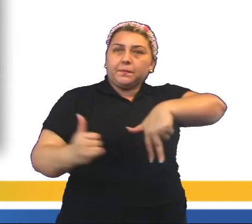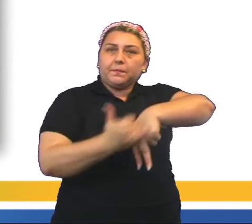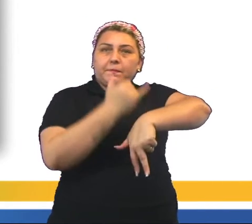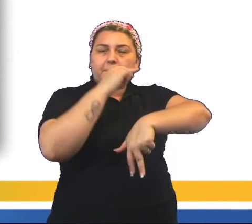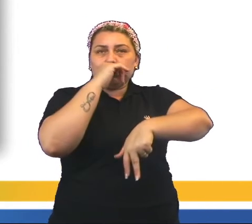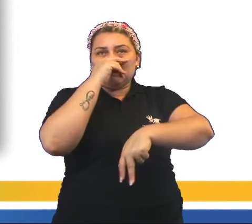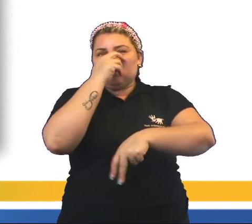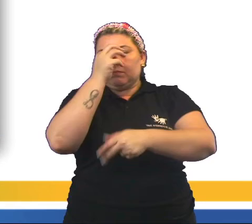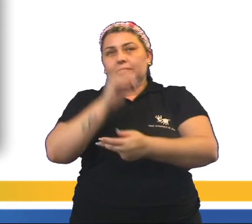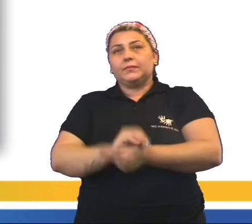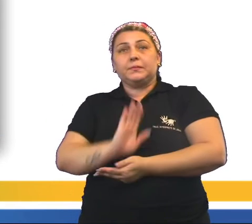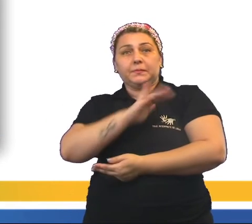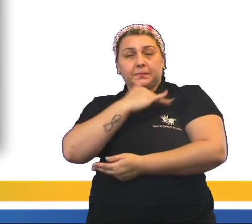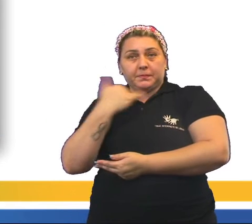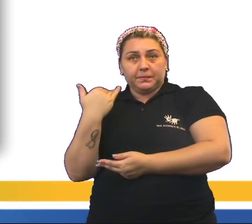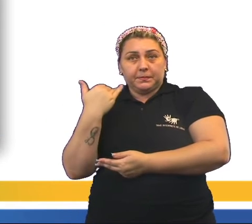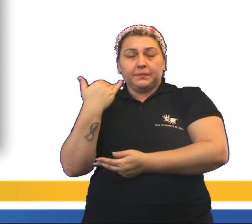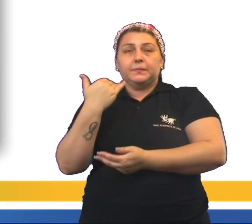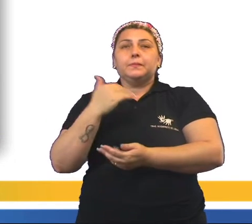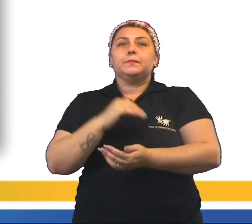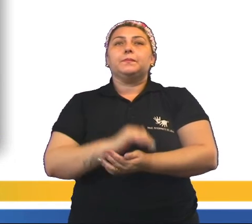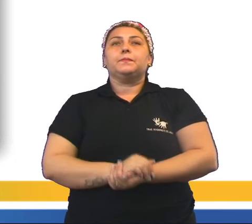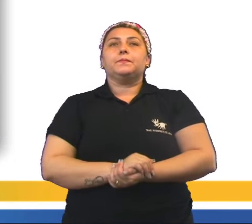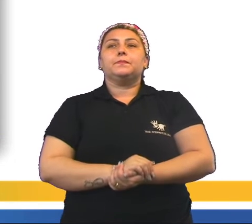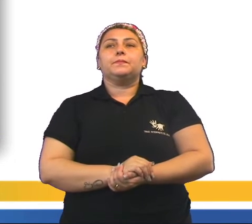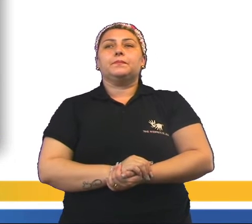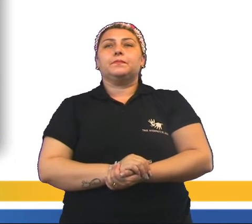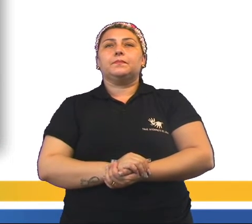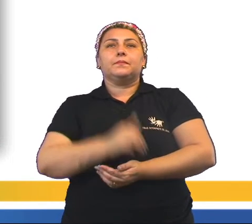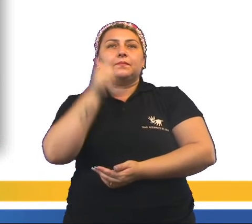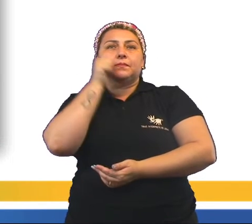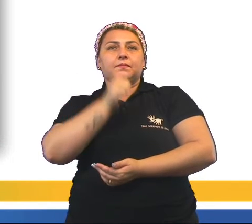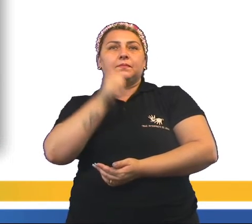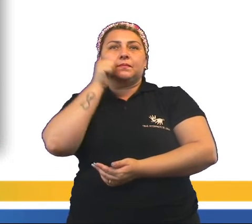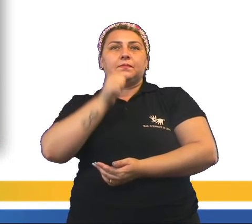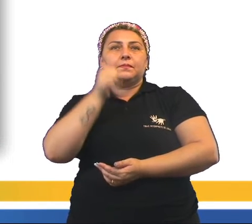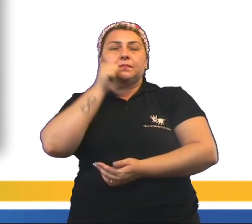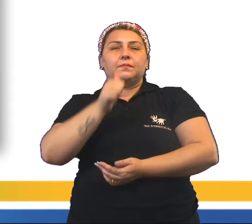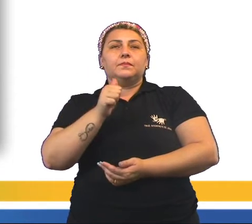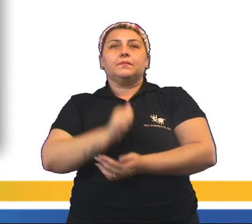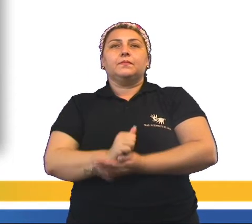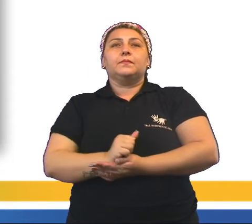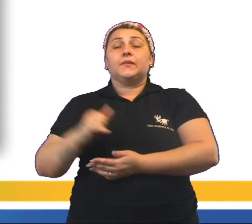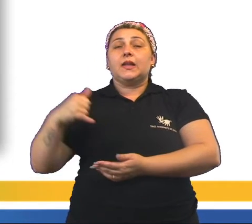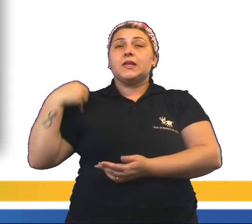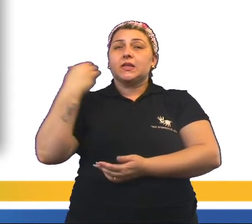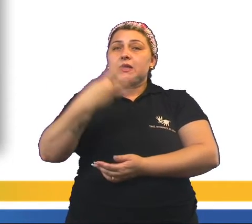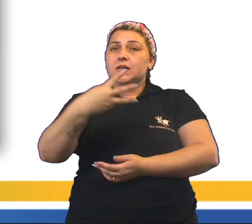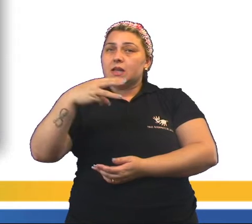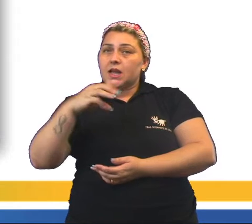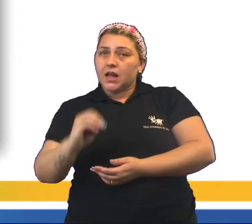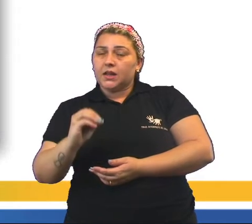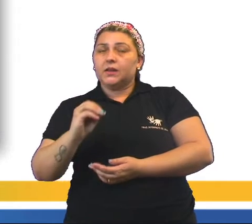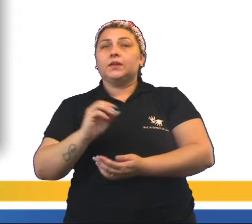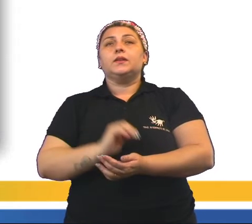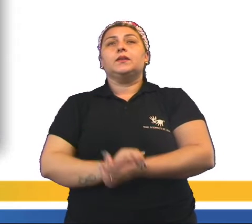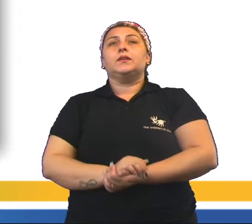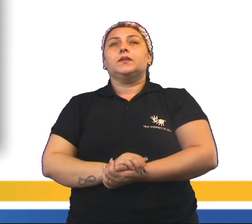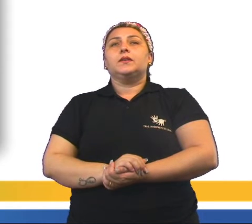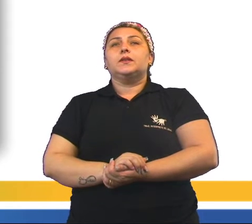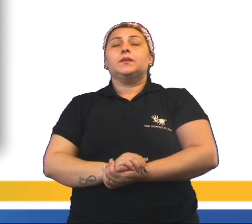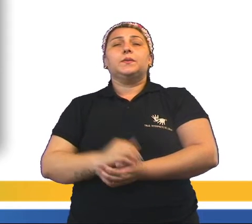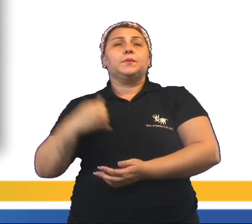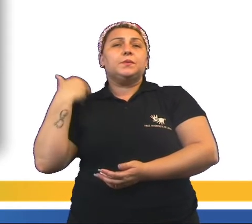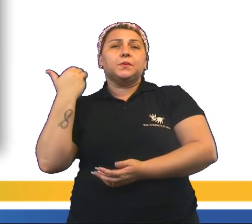vítimas. O ápice da mortalidade dessas mulheres se dá aos 30 anos de idade. A